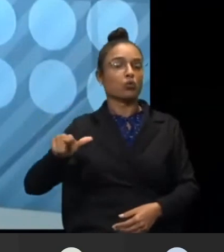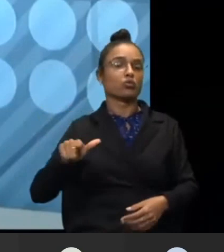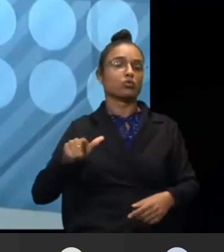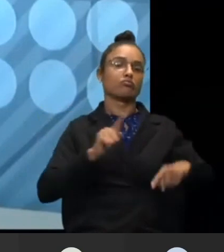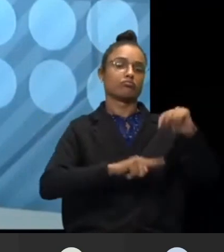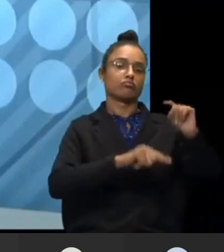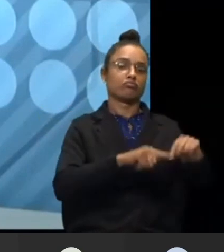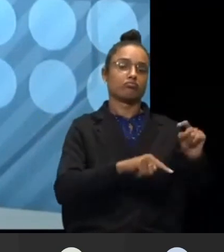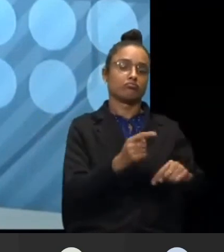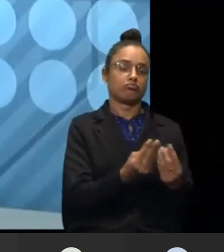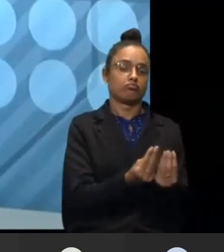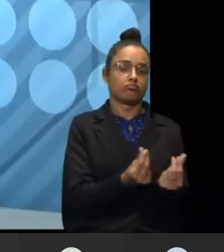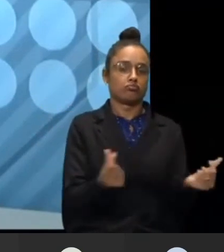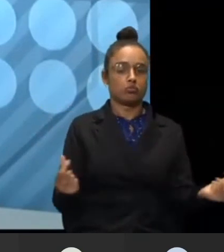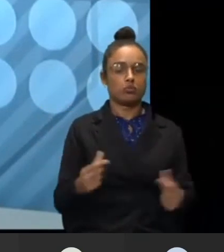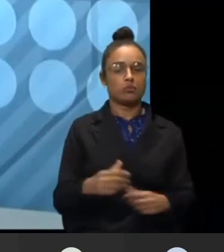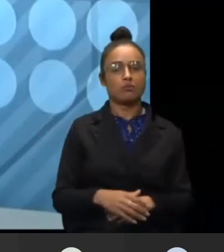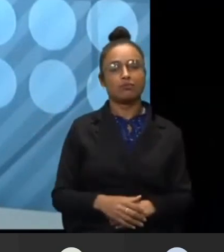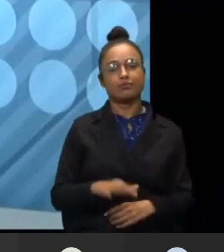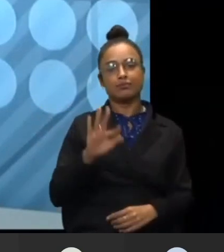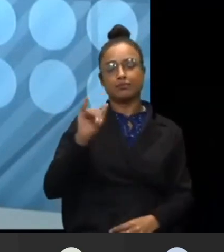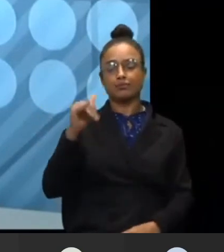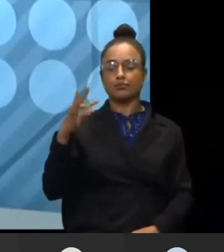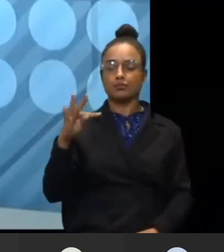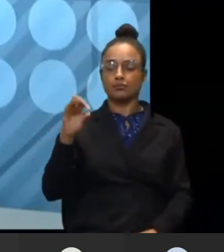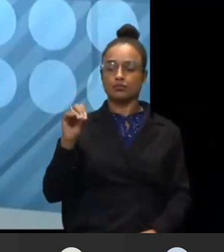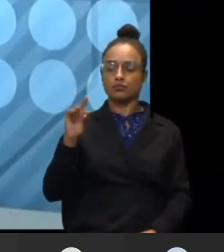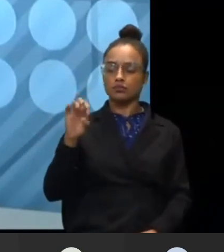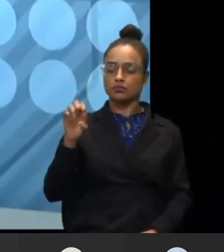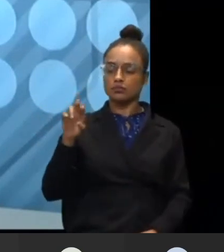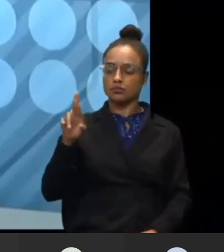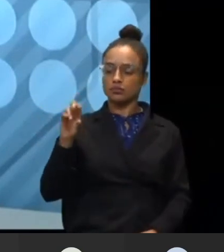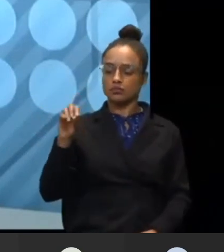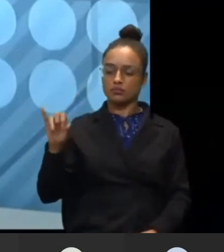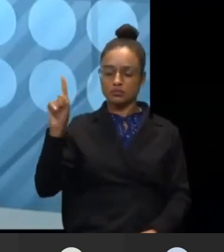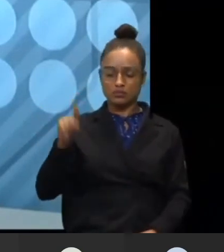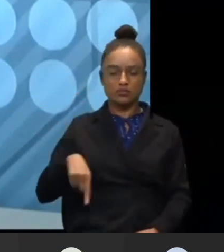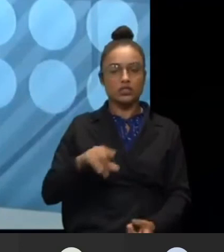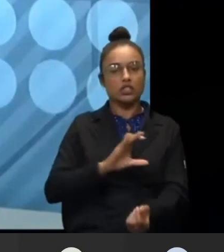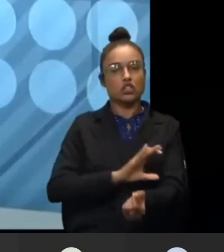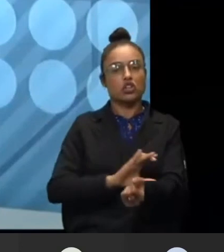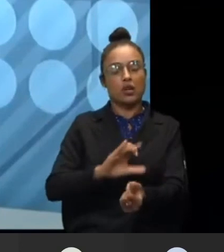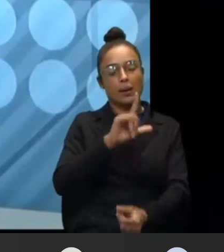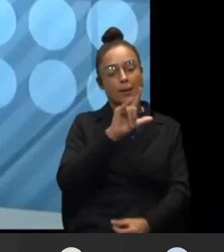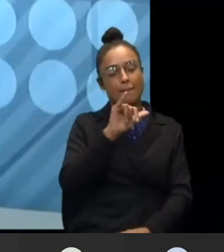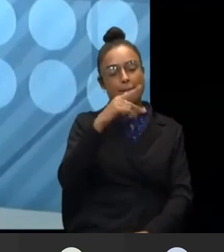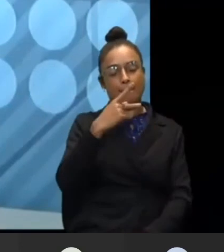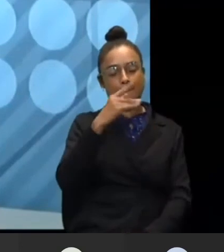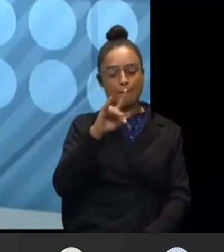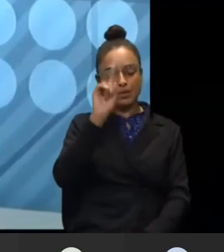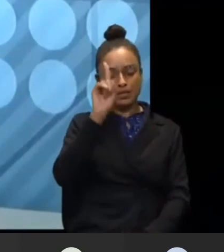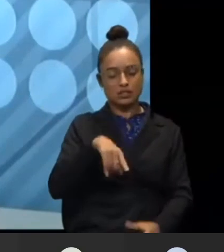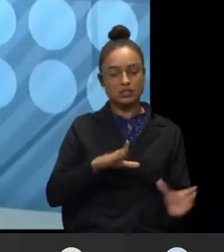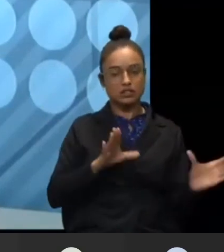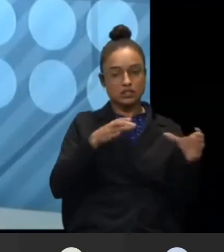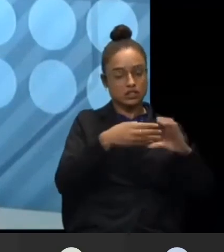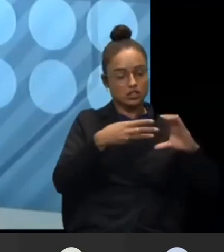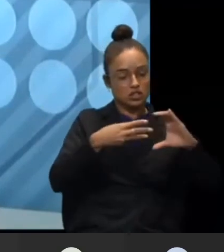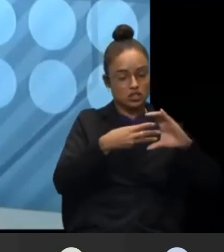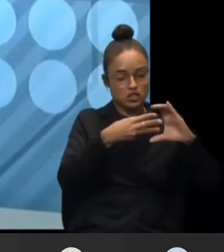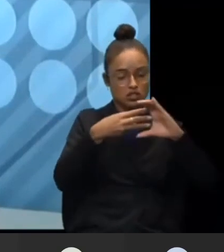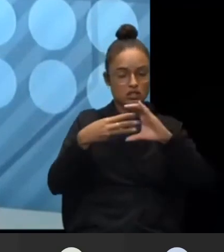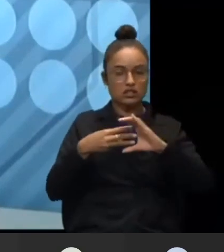lipídica de origem vegetal tem outros fitoesteróis, mas não o colesterol. O colesterol é um lipídio exclusivo de